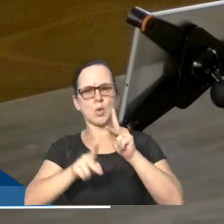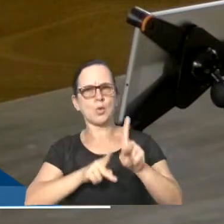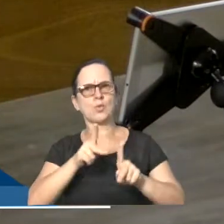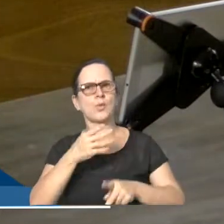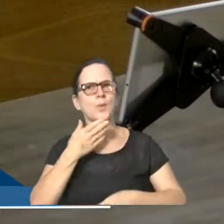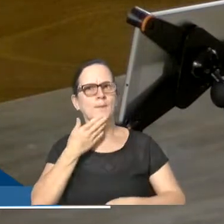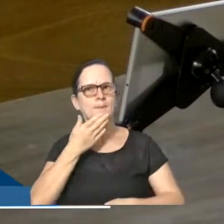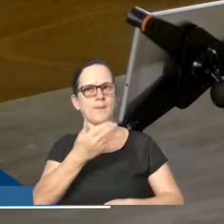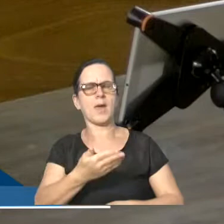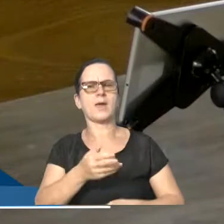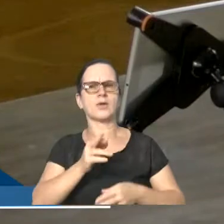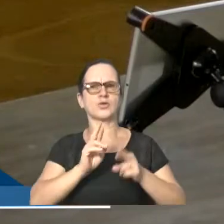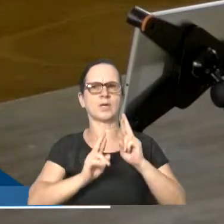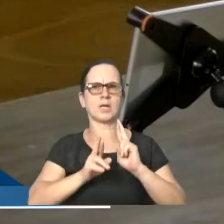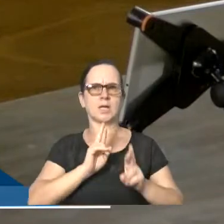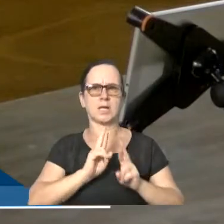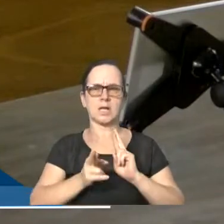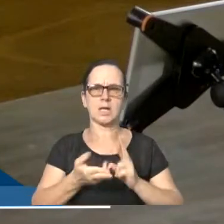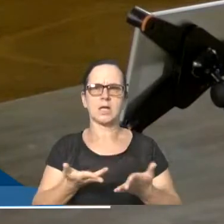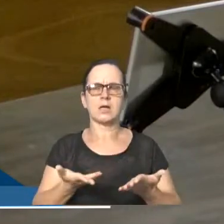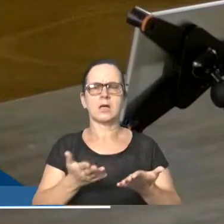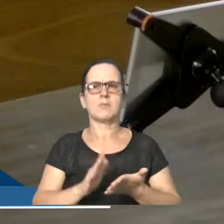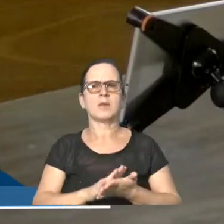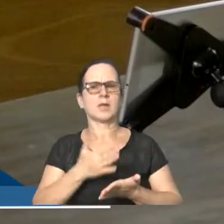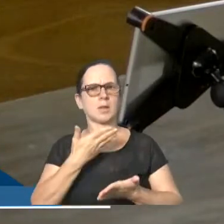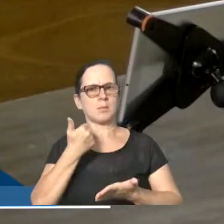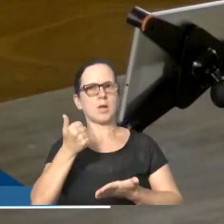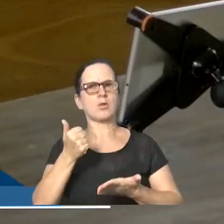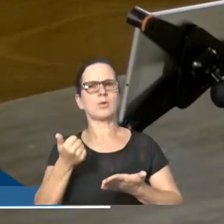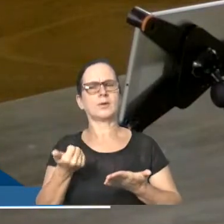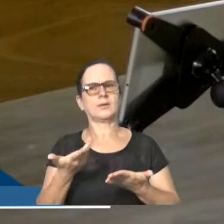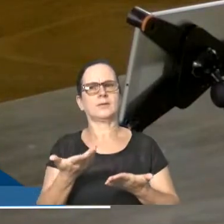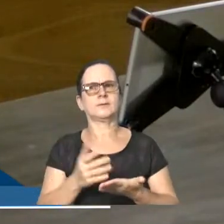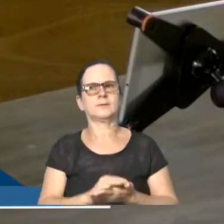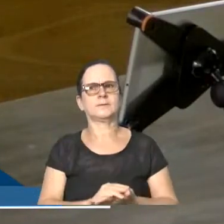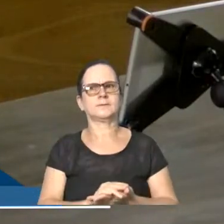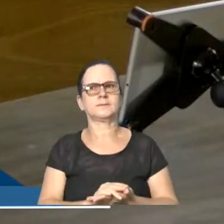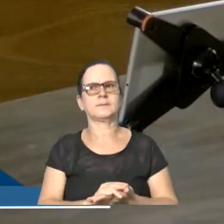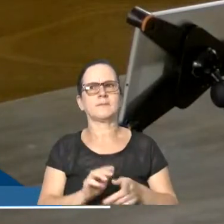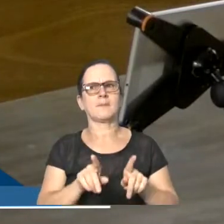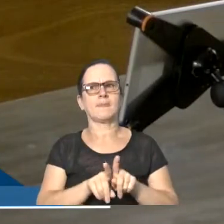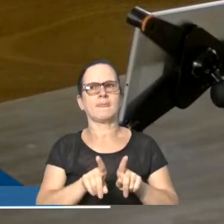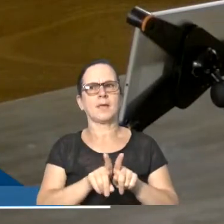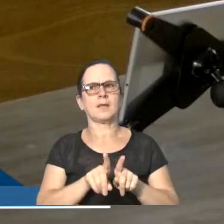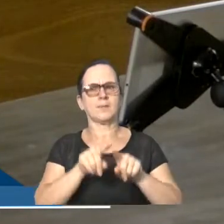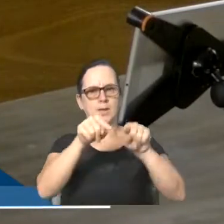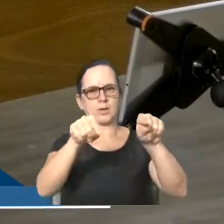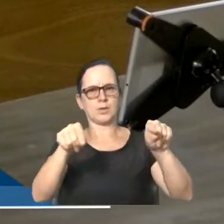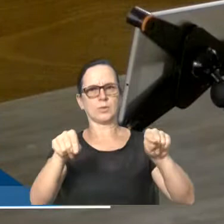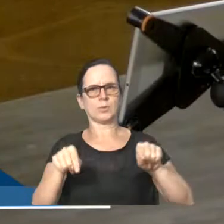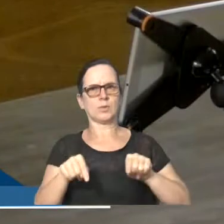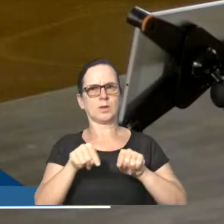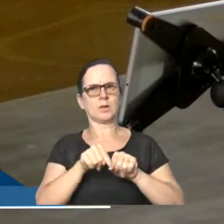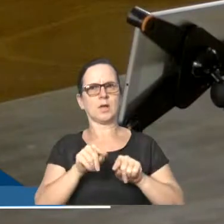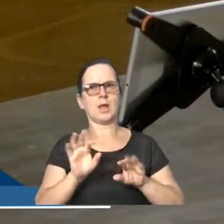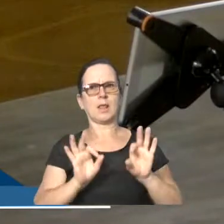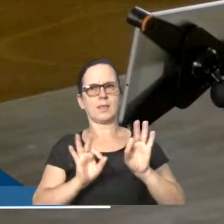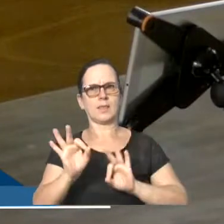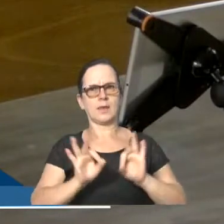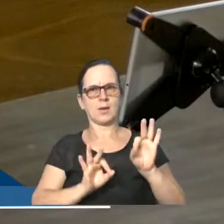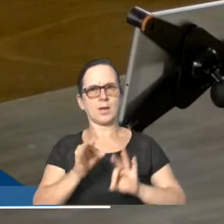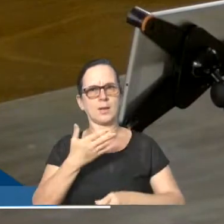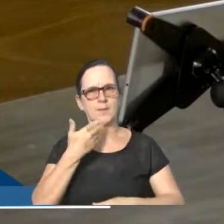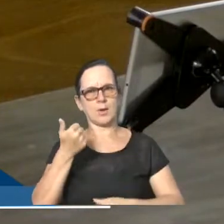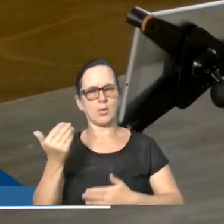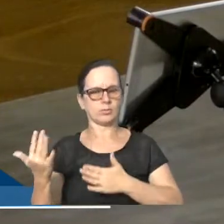população que reclama muitas vezes do atendimento que precisa melhorar, como também da unidade que precisa adaptar e adequar para atender melhor